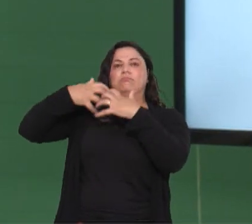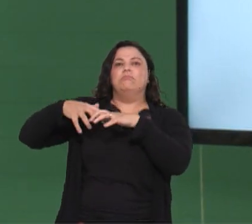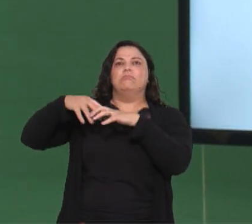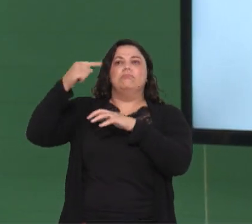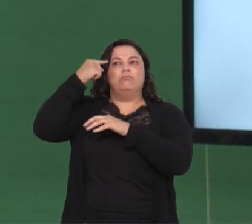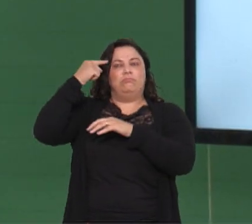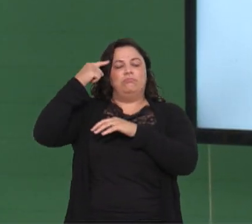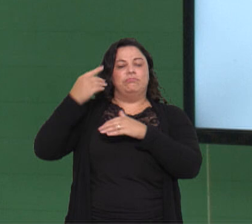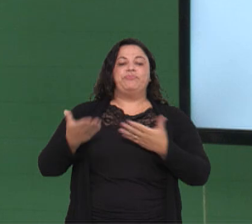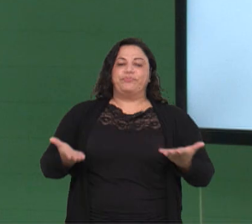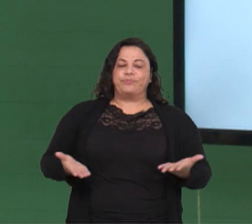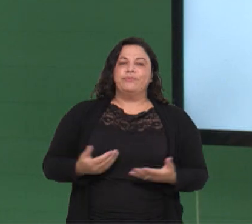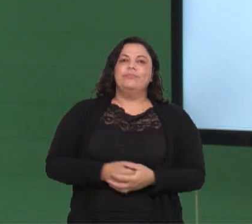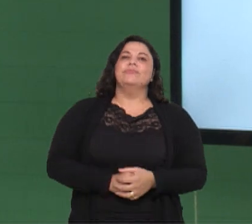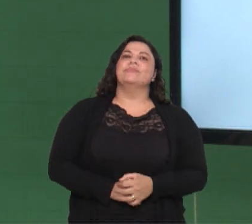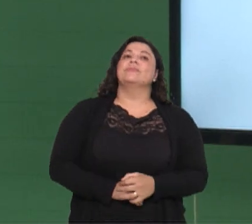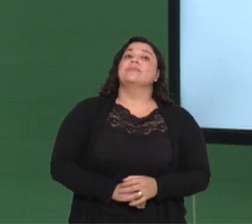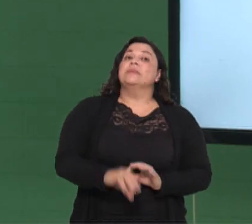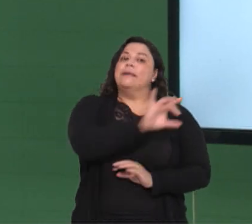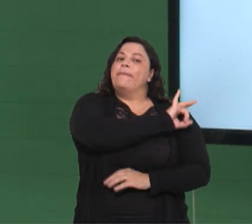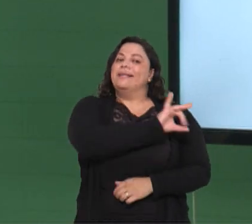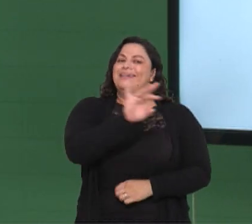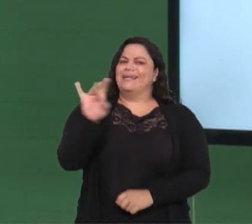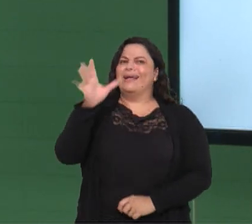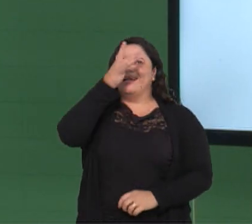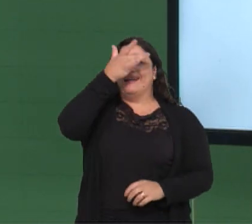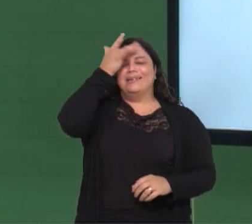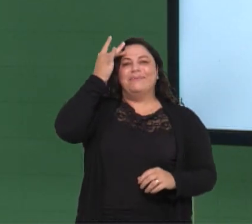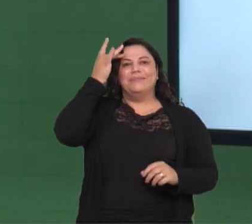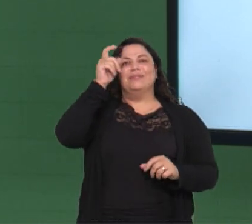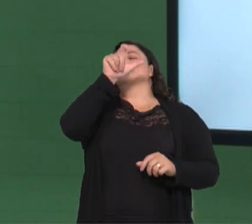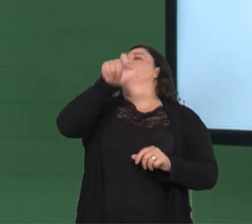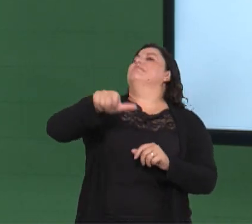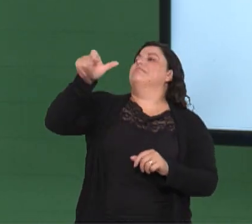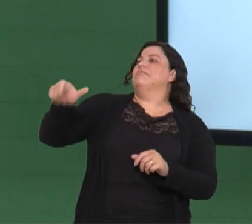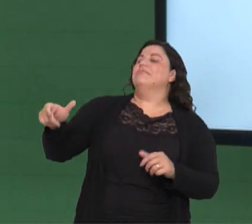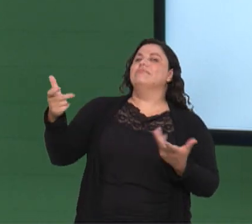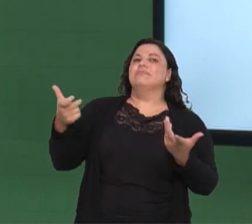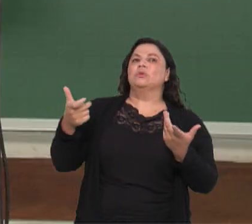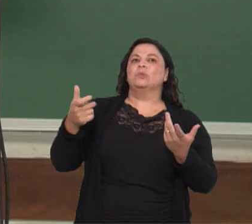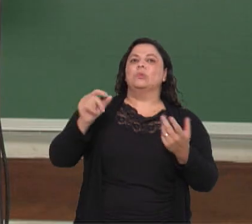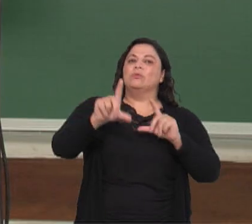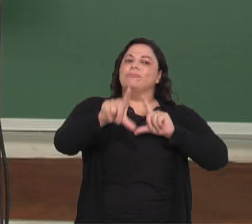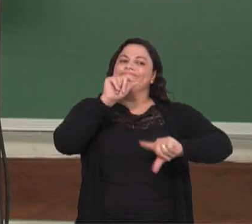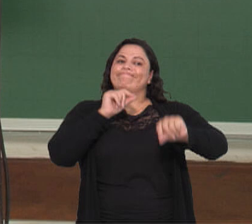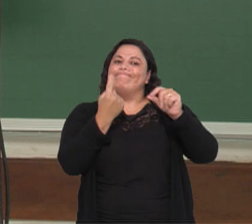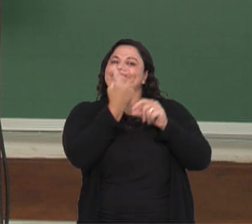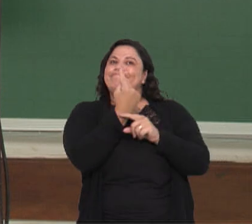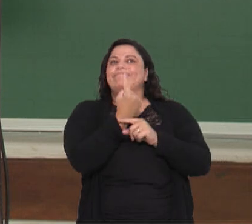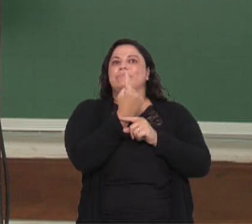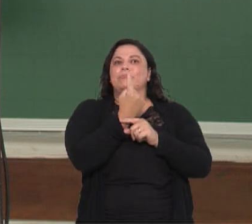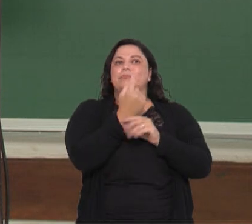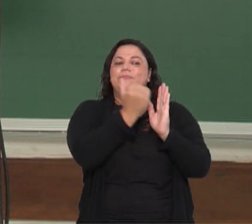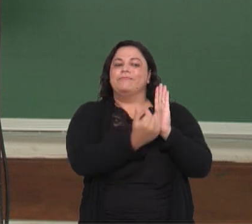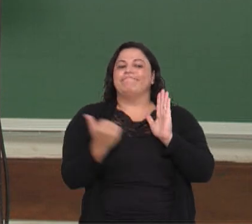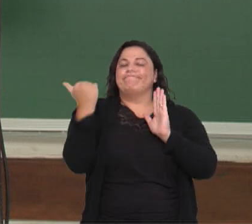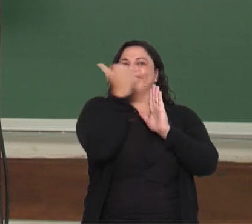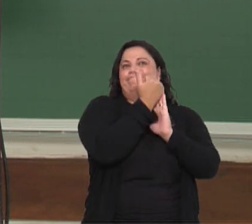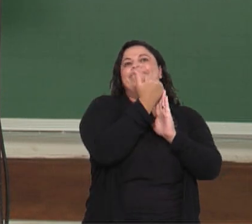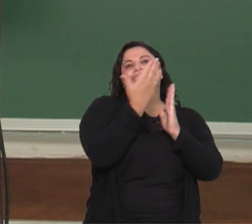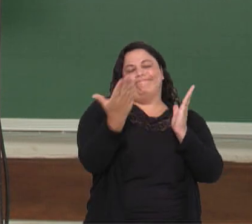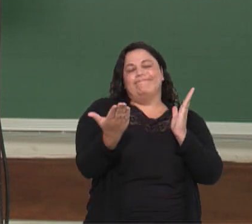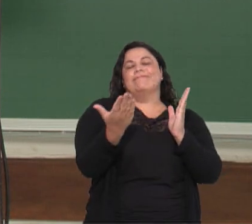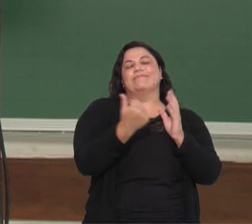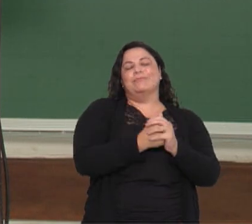partes. Só que para Platão, em cada pessoa, uma delas fala mais alto. Né? Uma delas, né, vai ser o guia